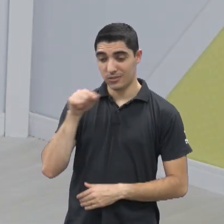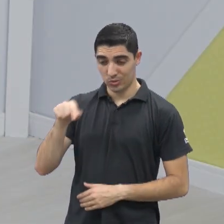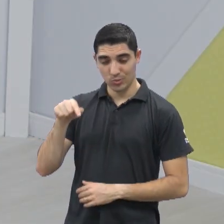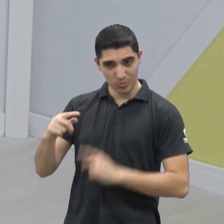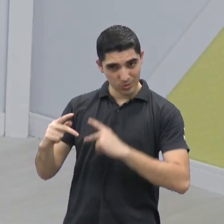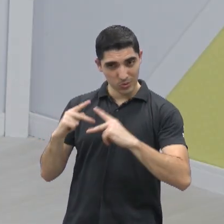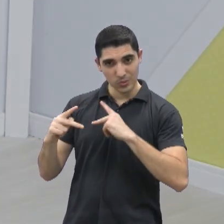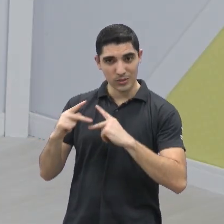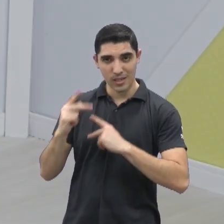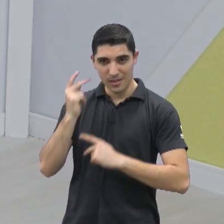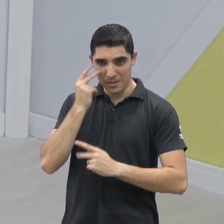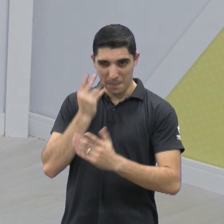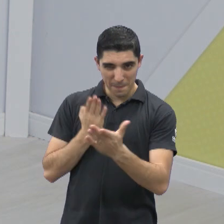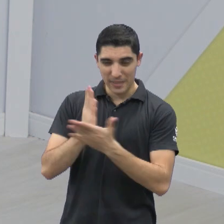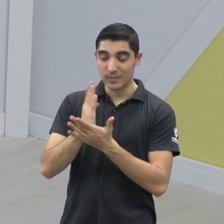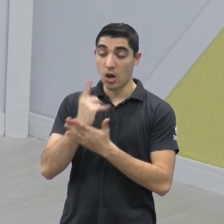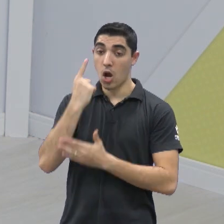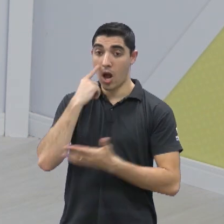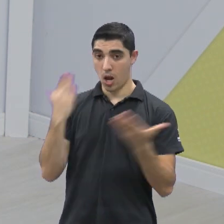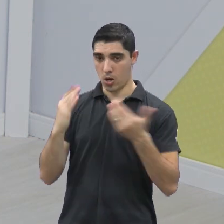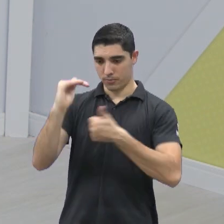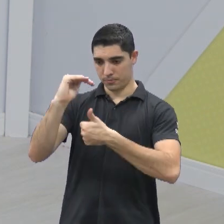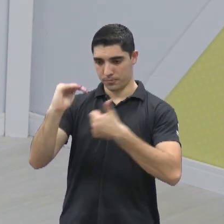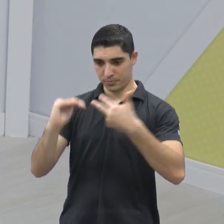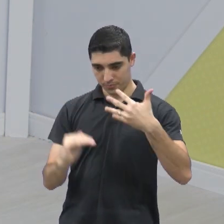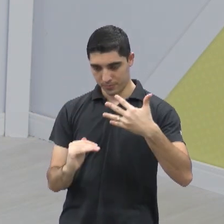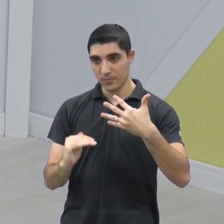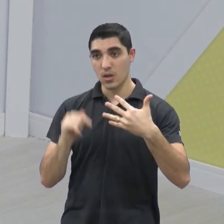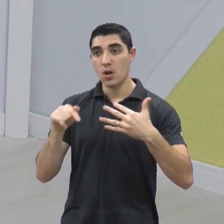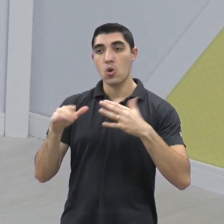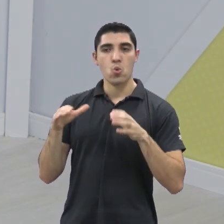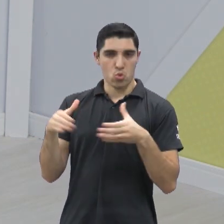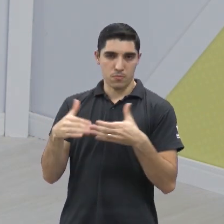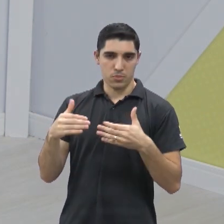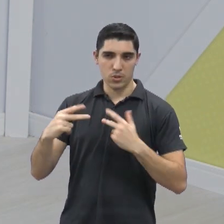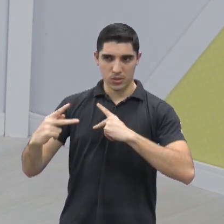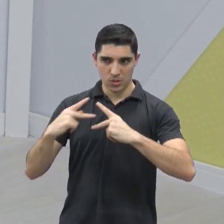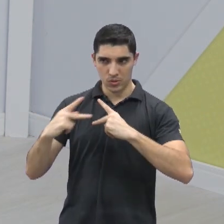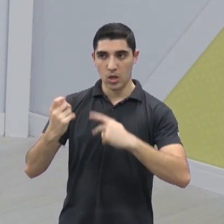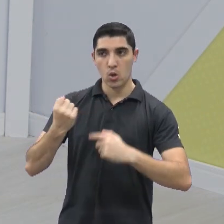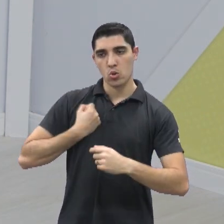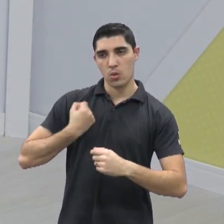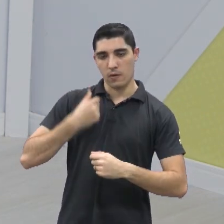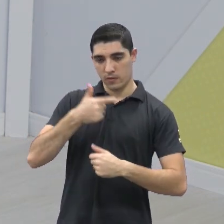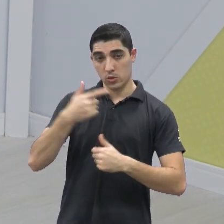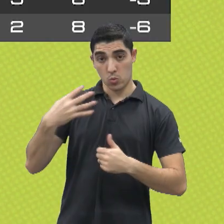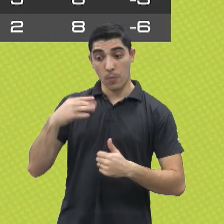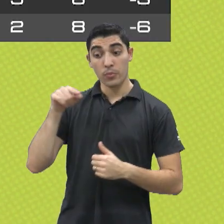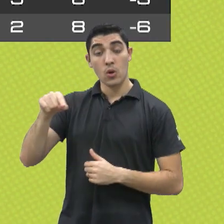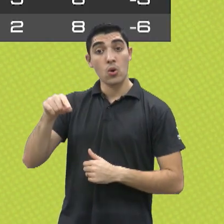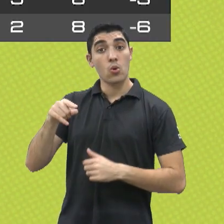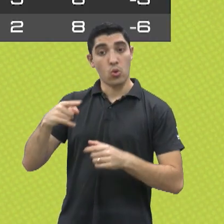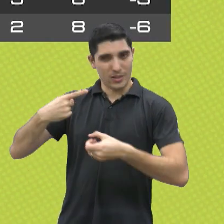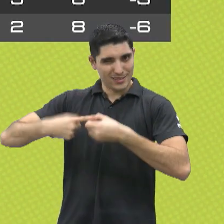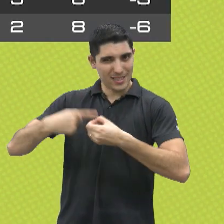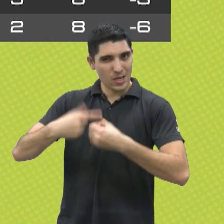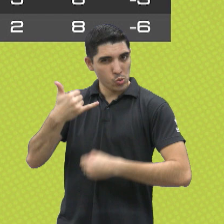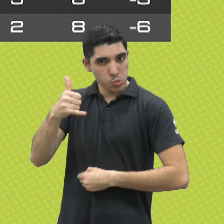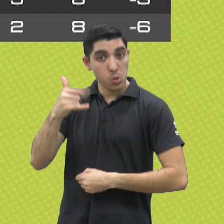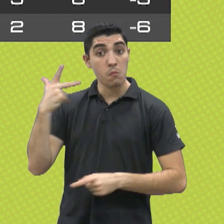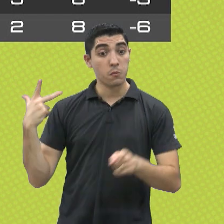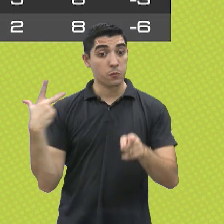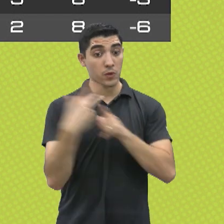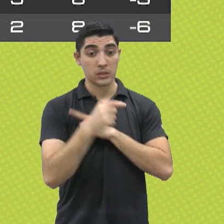Brunão, Matheus, coloca para a gente a classificação do grupo. O grupo do São José, o grupo 24, o Ituano, que venceu o seu jogo contra o Red Bull. O